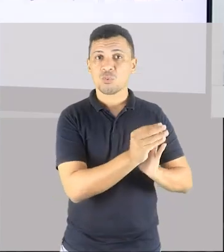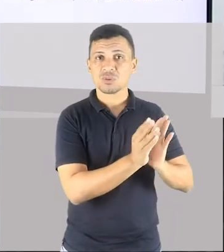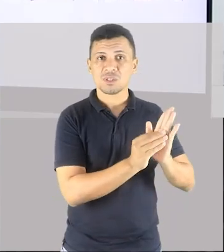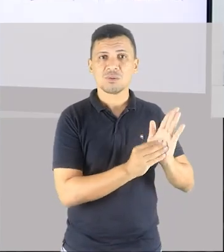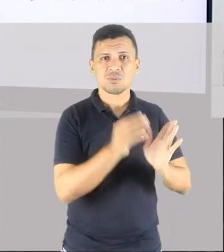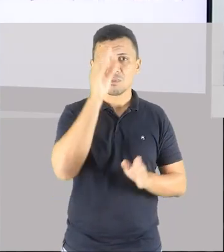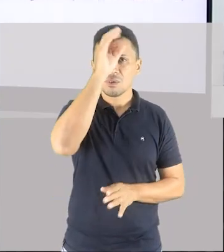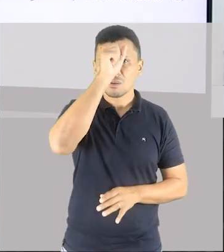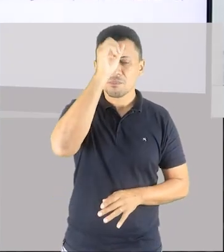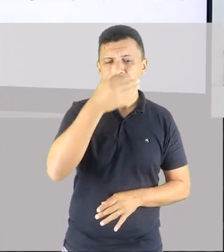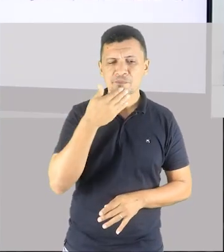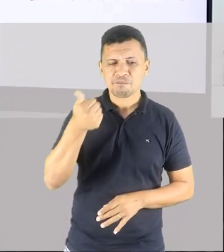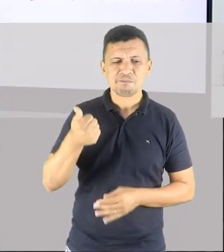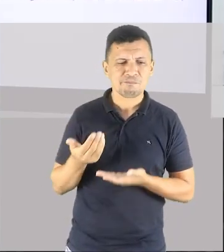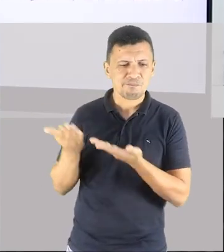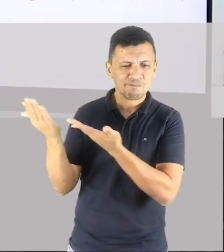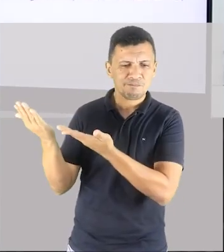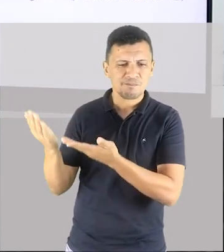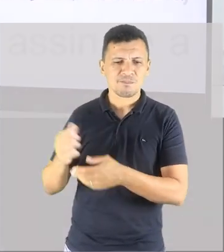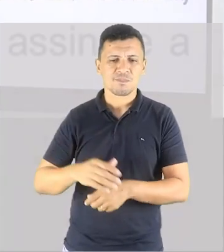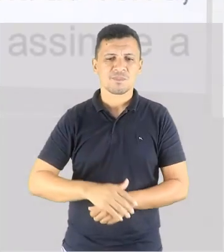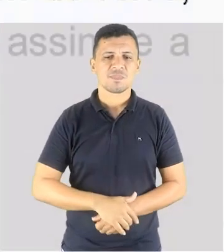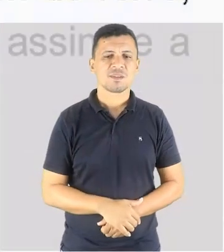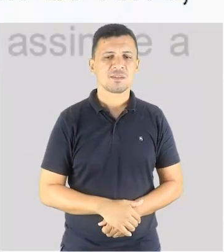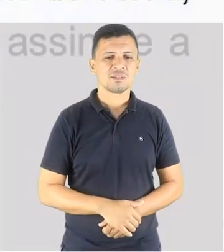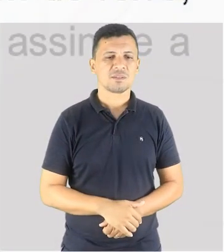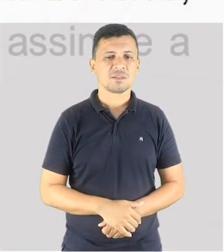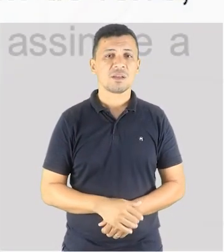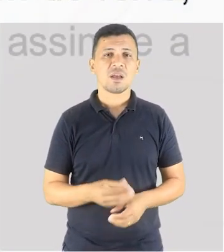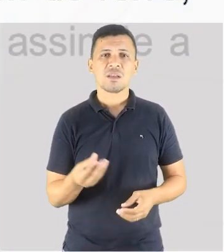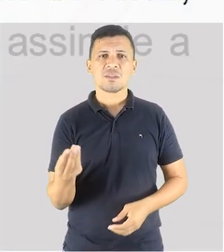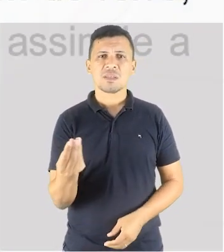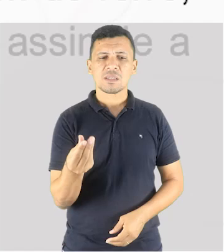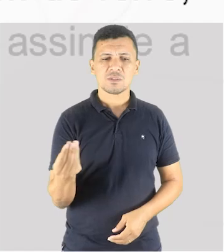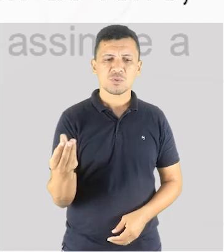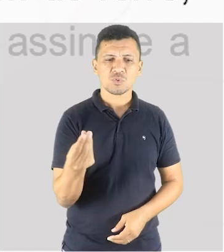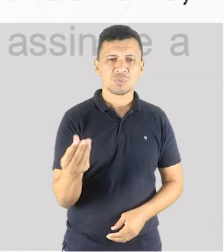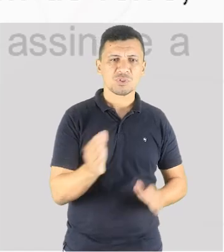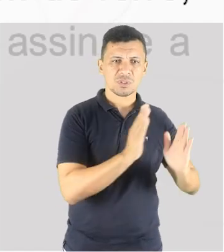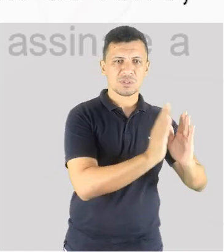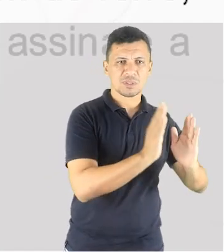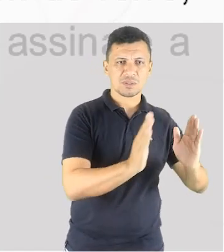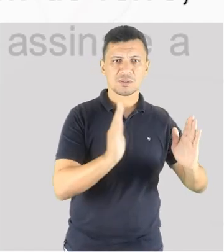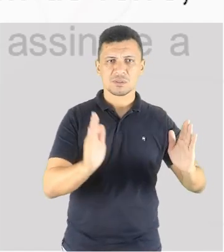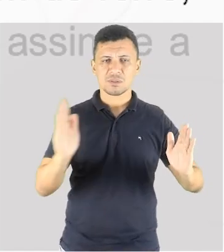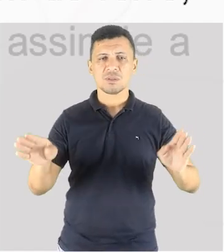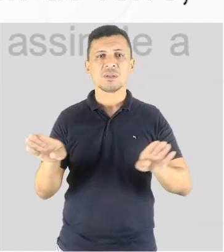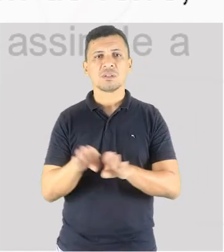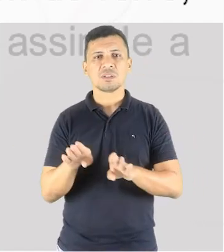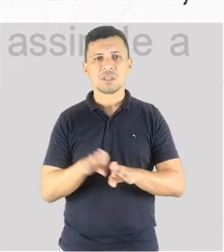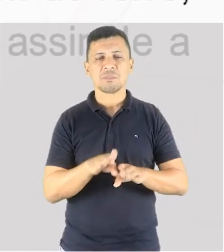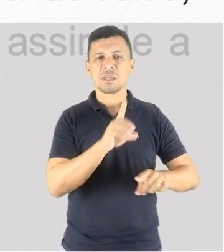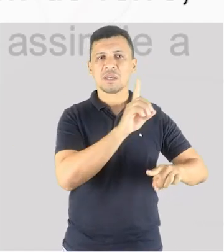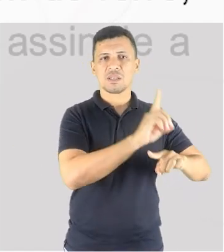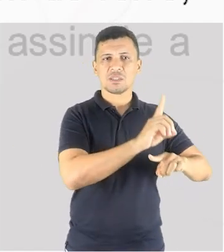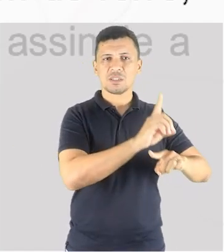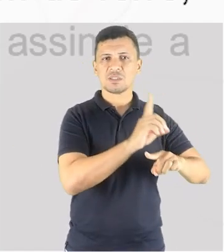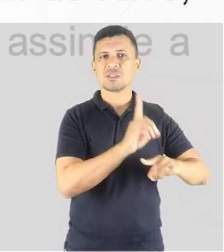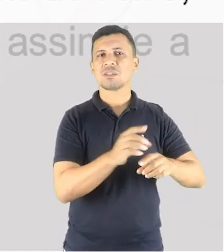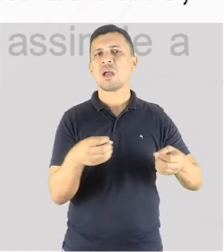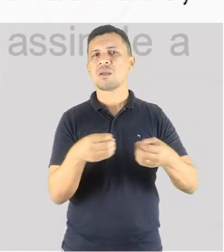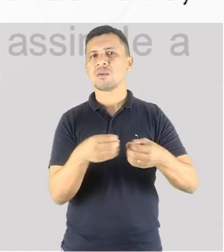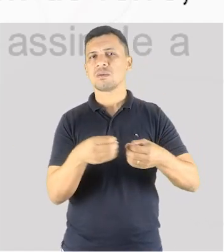conteúdo. Olha só. Considere as seguintes substâncias e suas densidades aproximadas. Aí você tem,